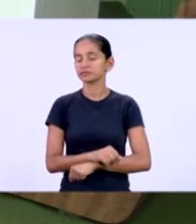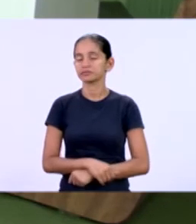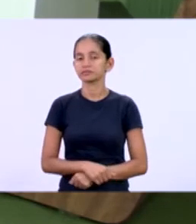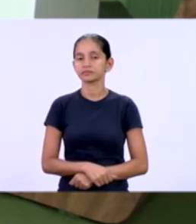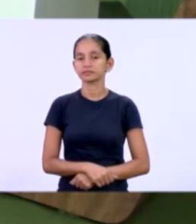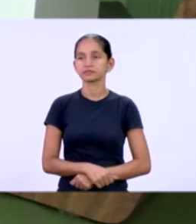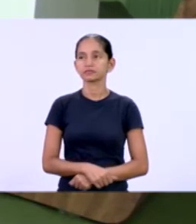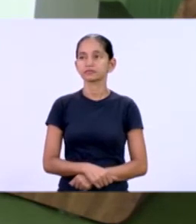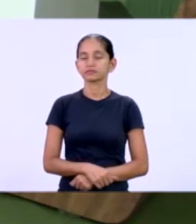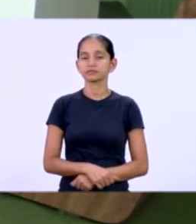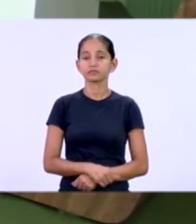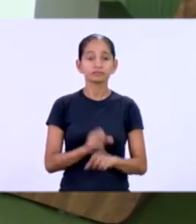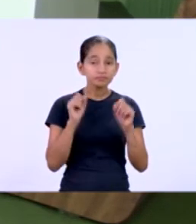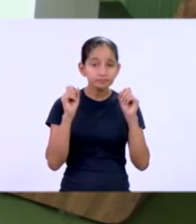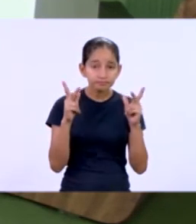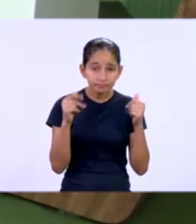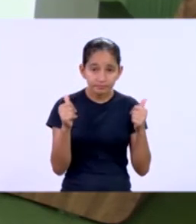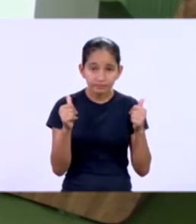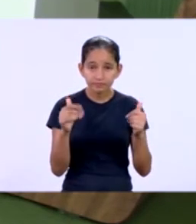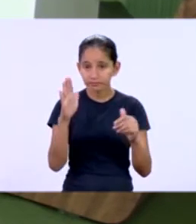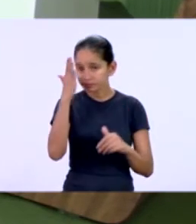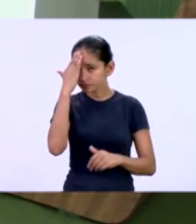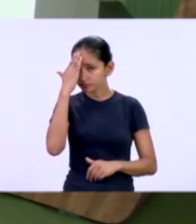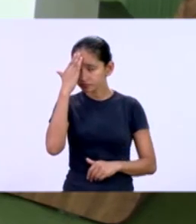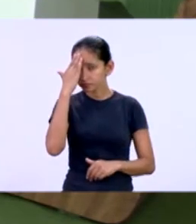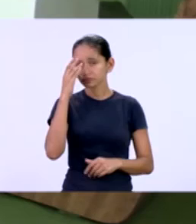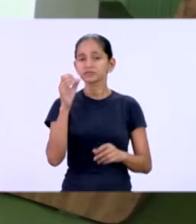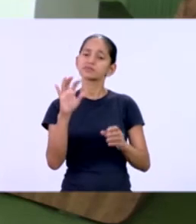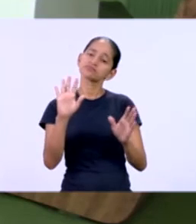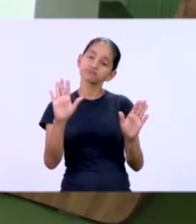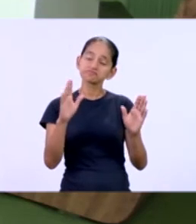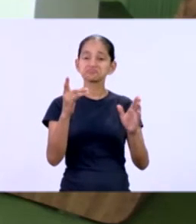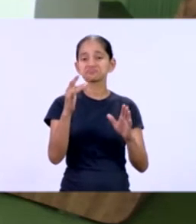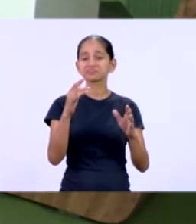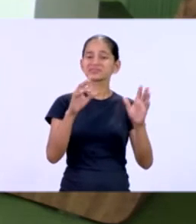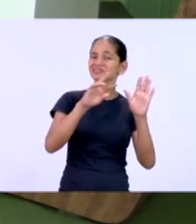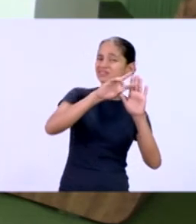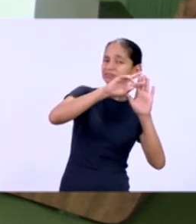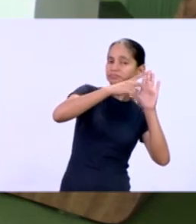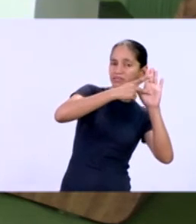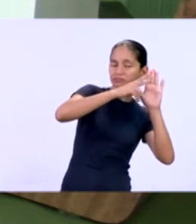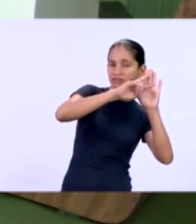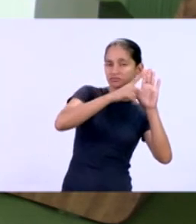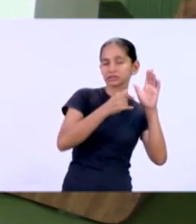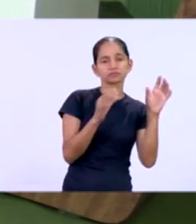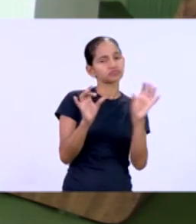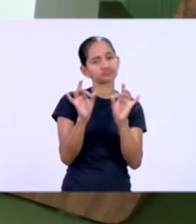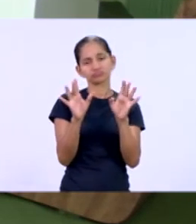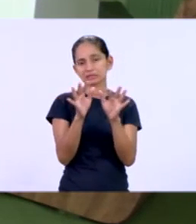é INSS. Beleza? Então a única coisa que foi é o termo aqui, a gente acabou usando